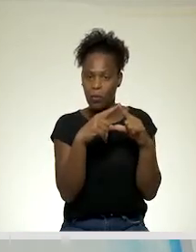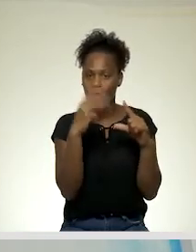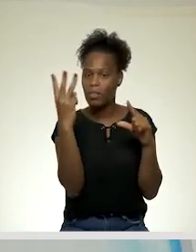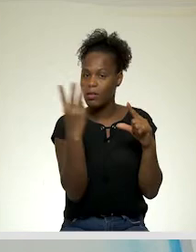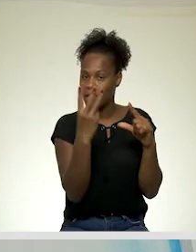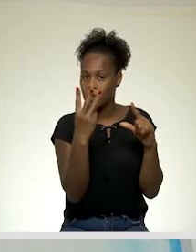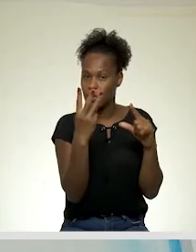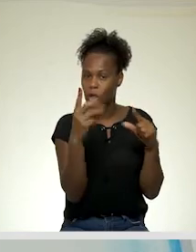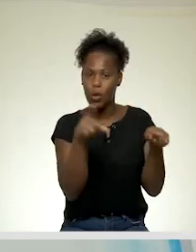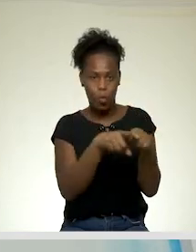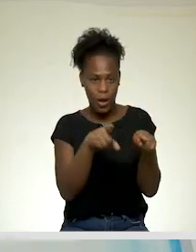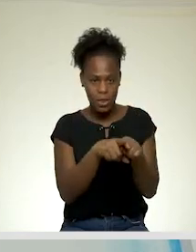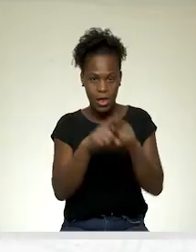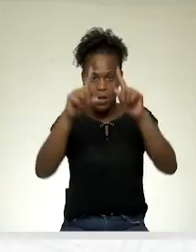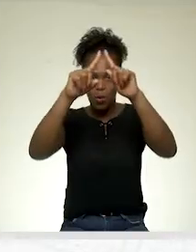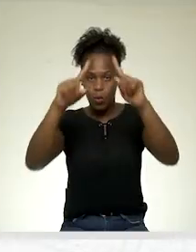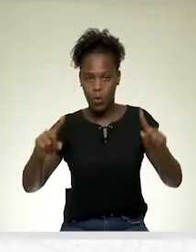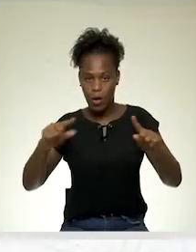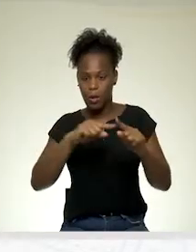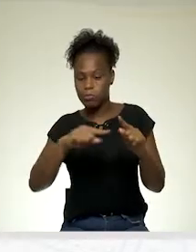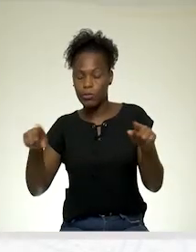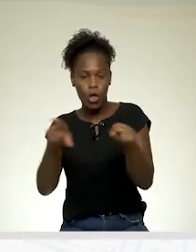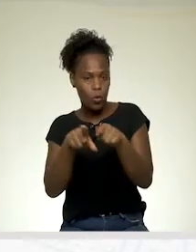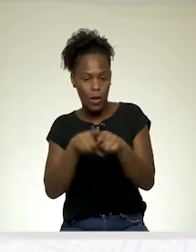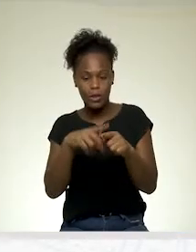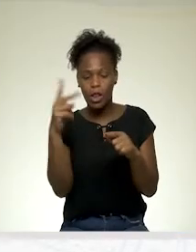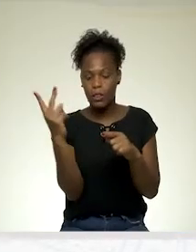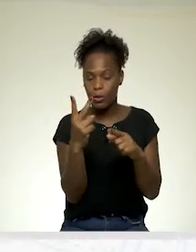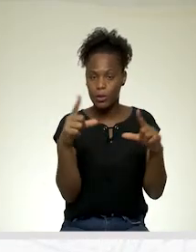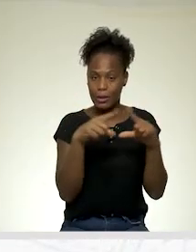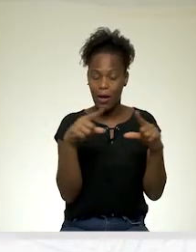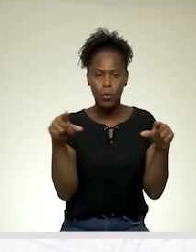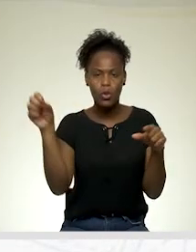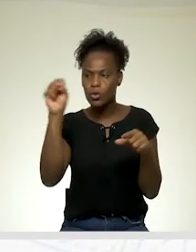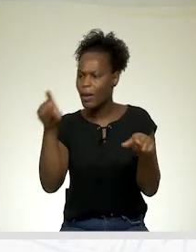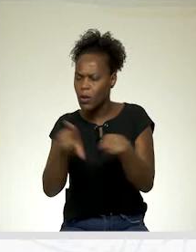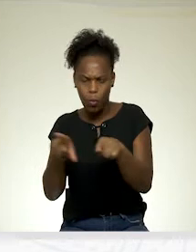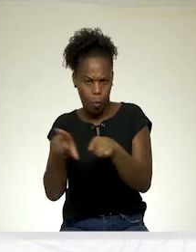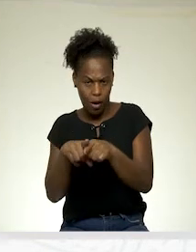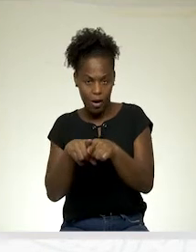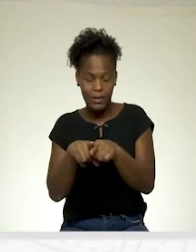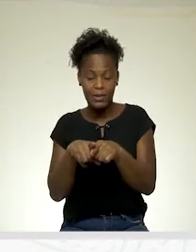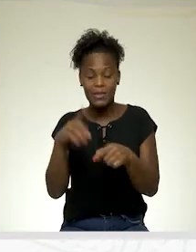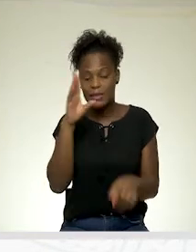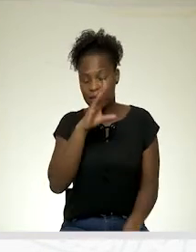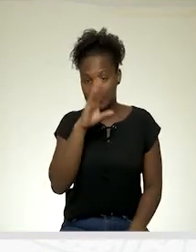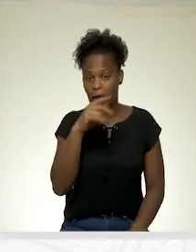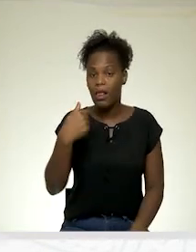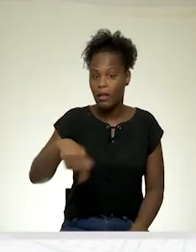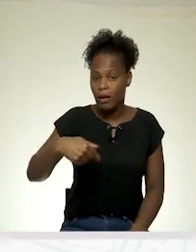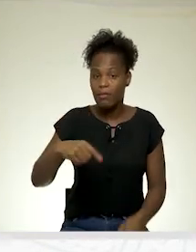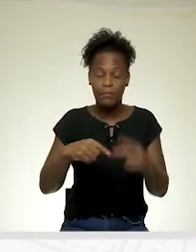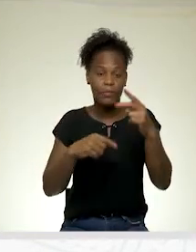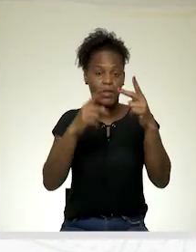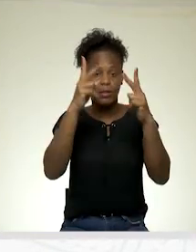3 lados iguais. 2 triângulos são geometricamente iguais se tiverem os